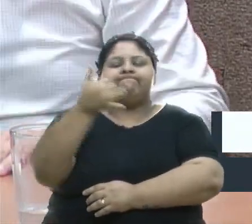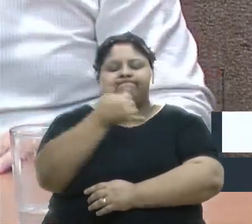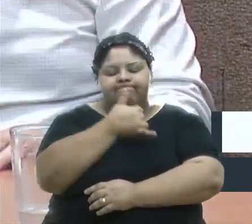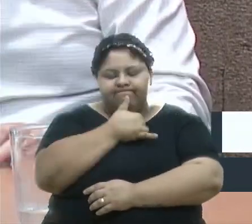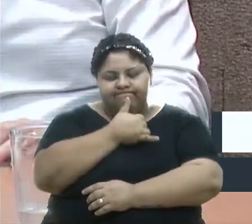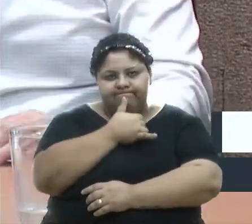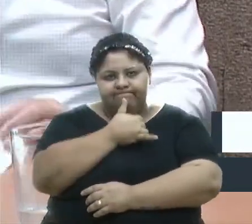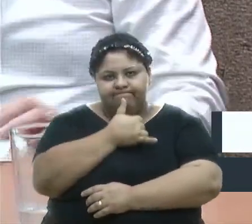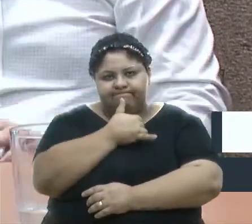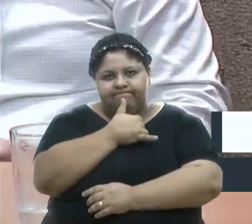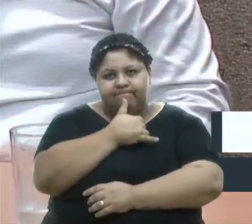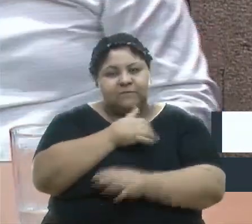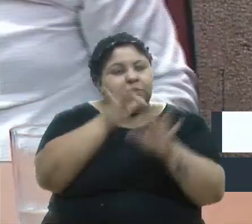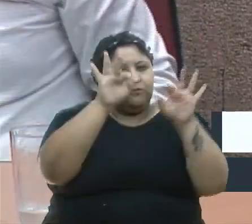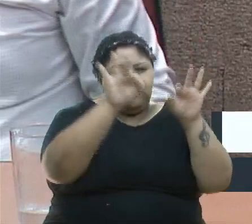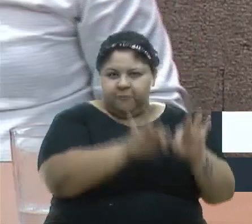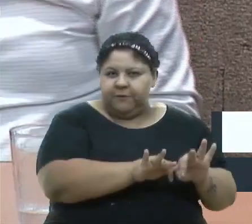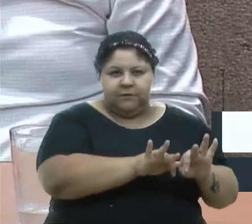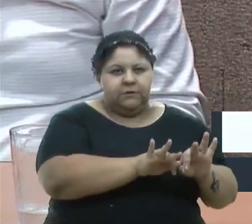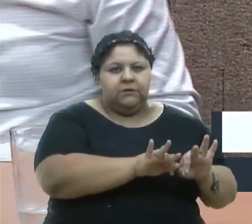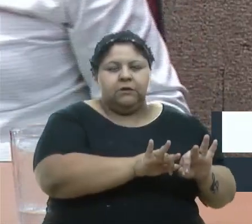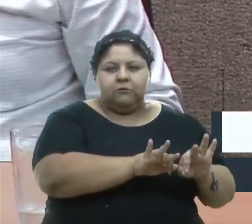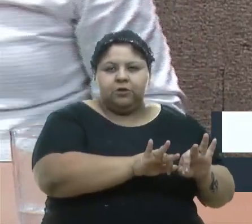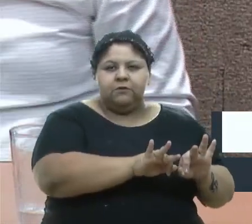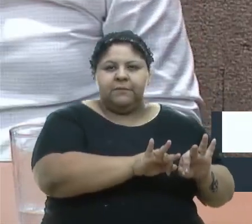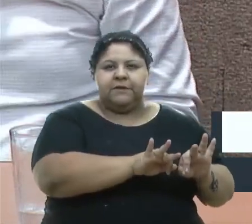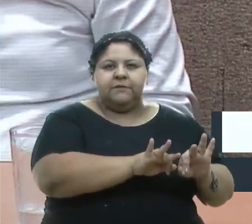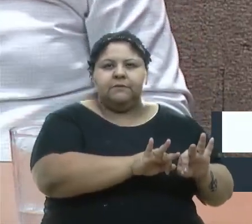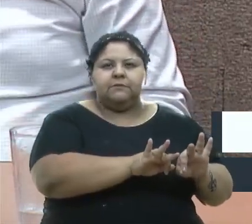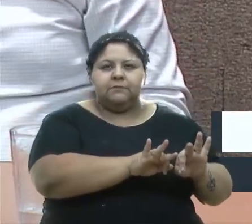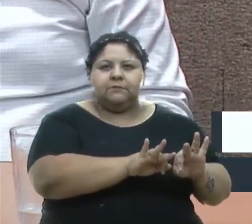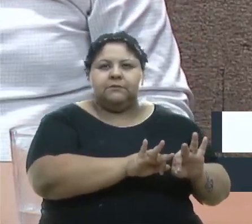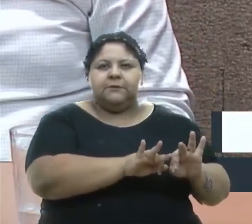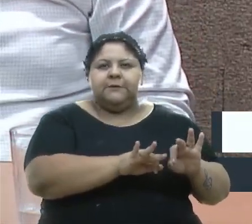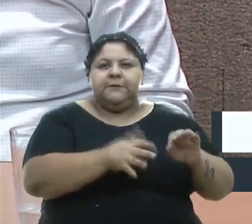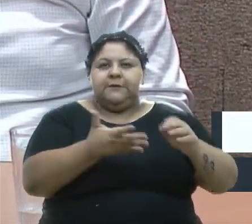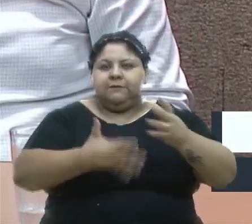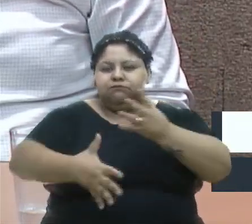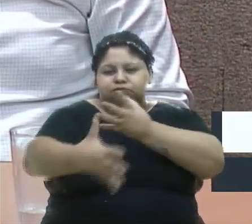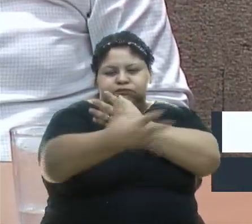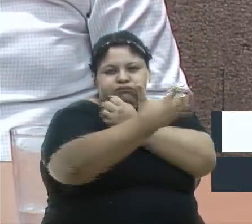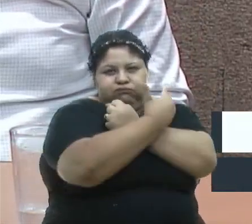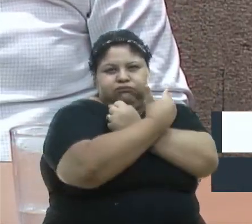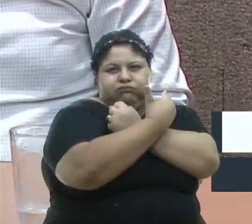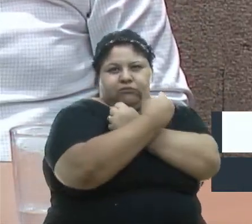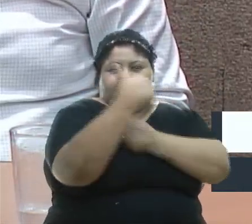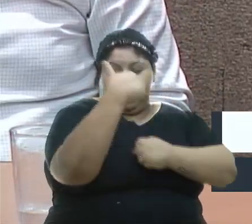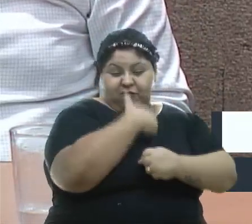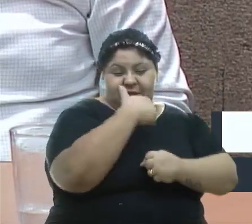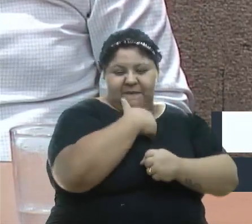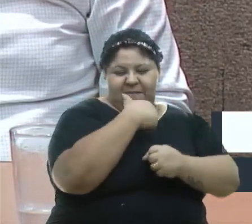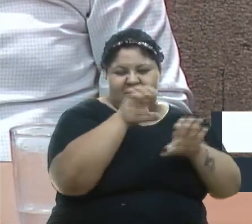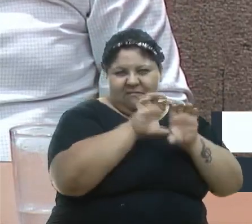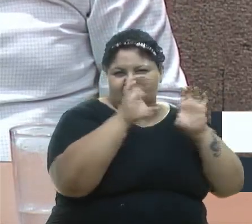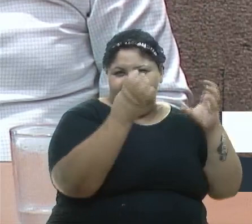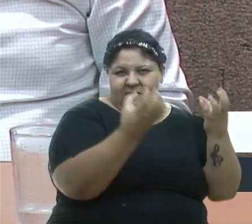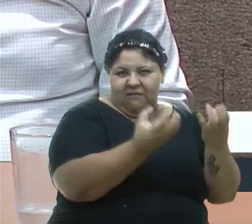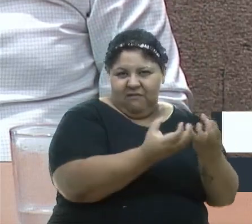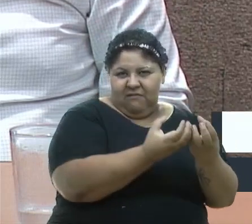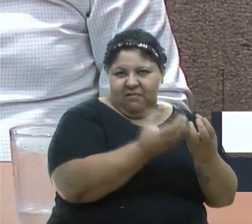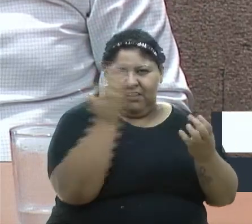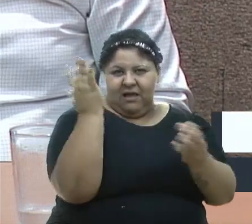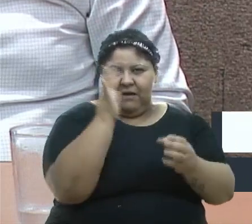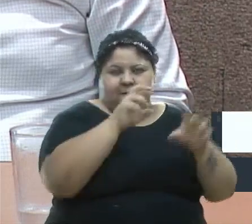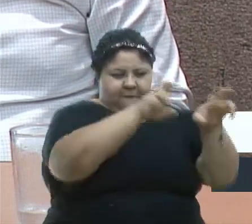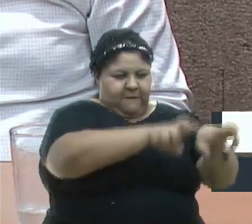Infelizmente, o desfecho final desse crime de sequestro foi na minha comunidade, na comunidade de Fazenda